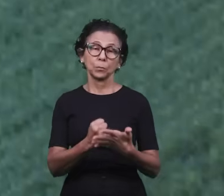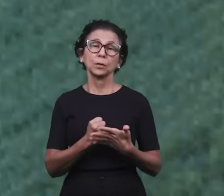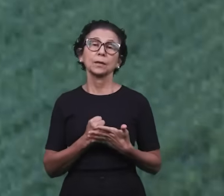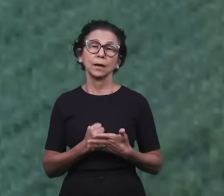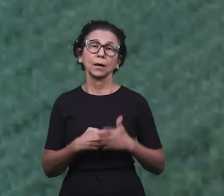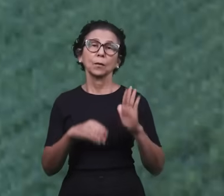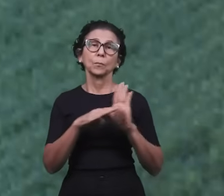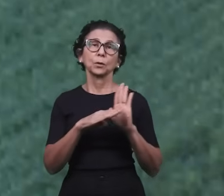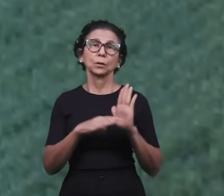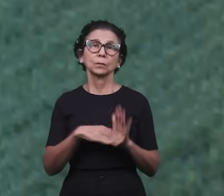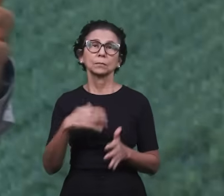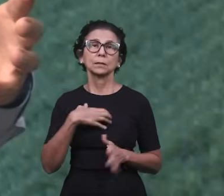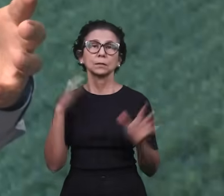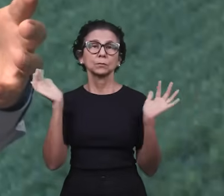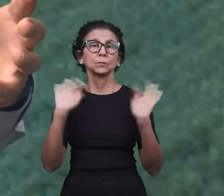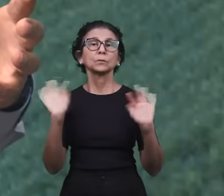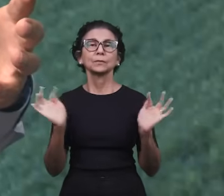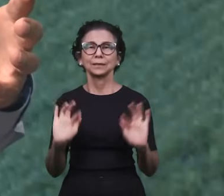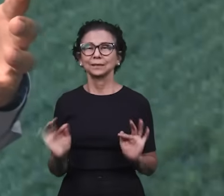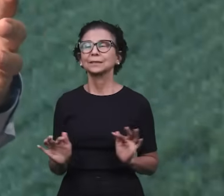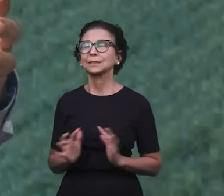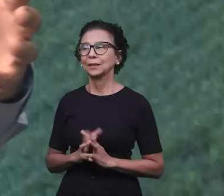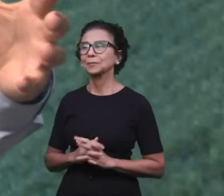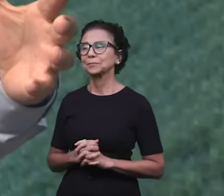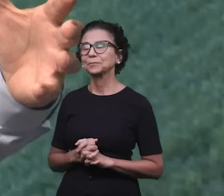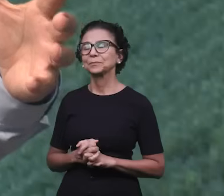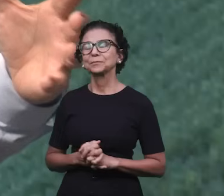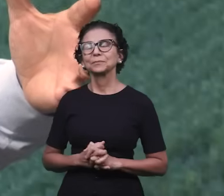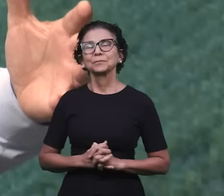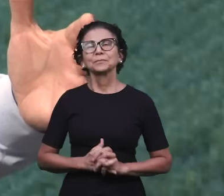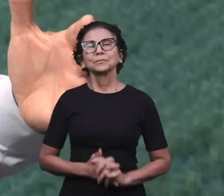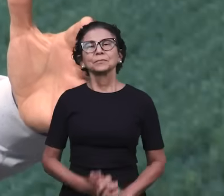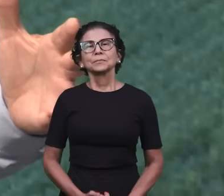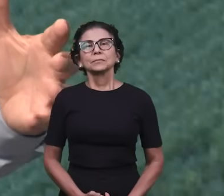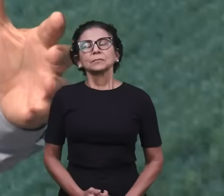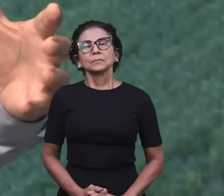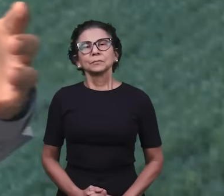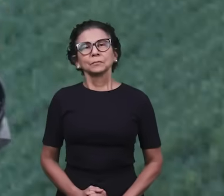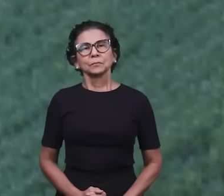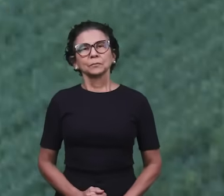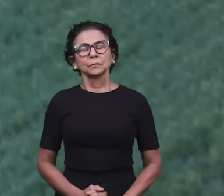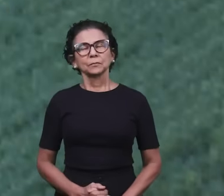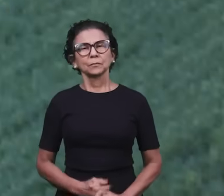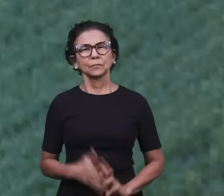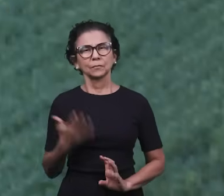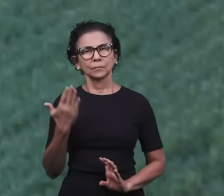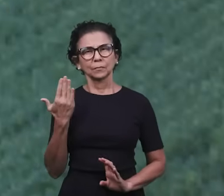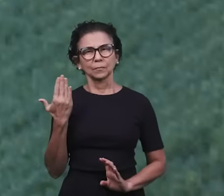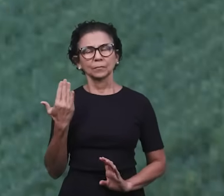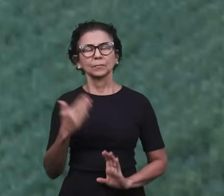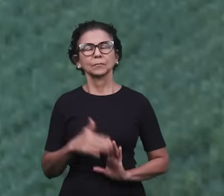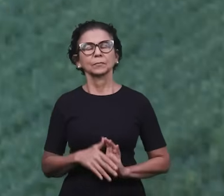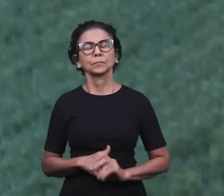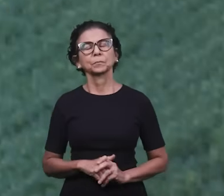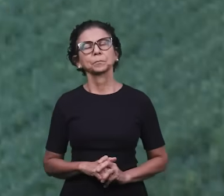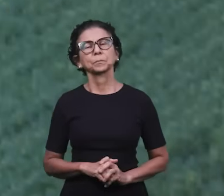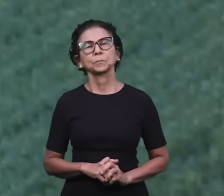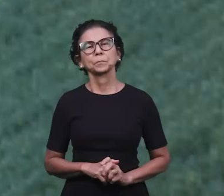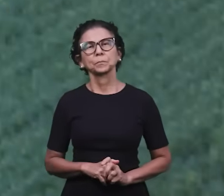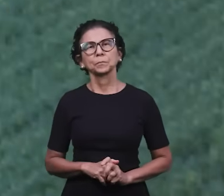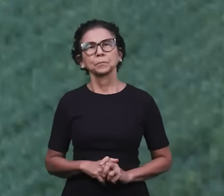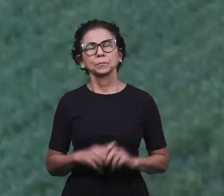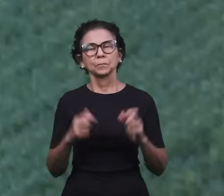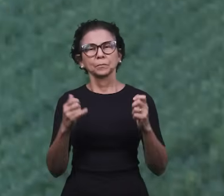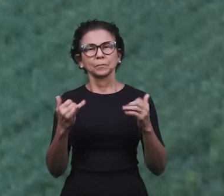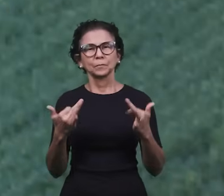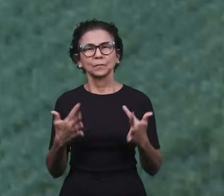da colmeia. Se ela for muito grande, ela demora mais tempo, porque tem muito lixo, então ela acaba ocupando essa função por mais tempo. Mas é a